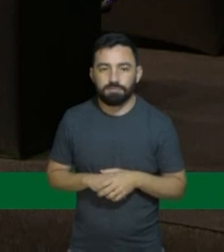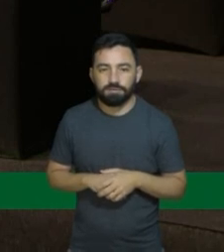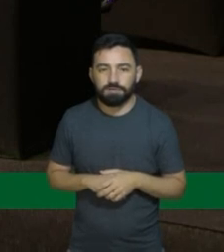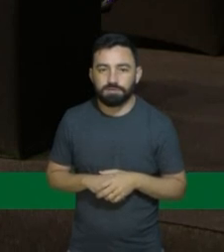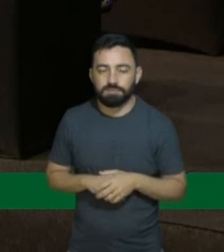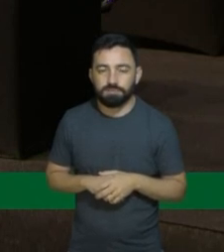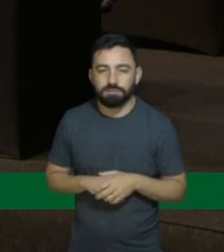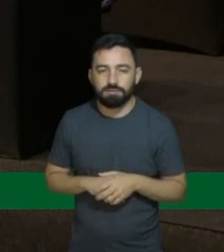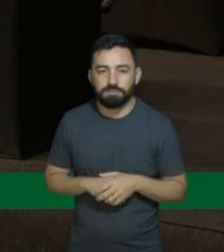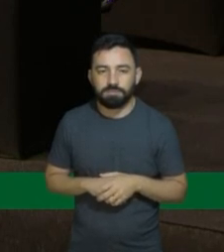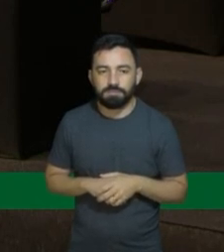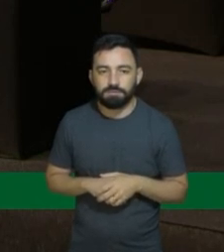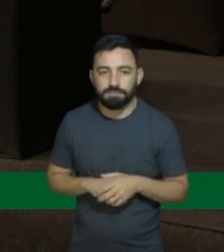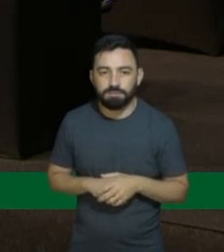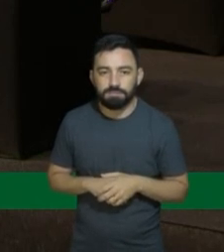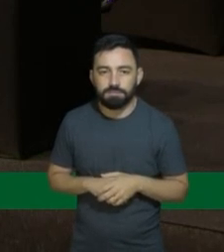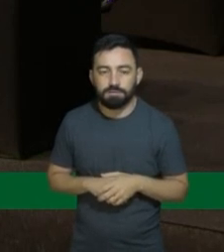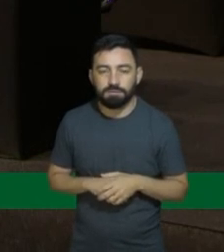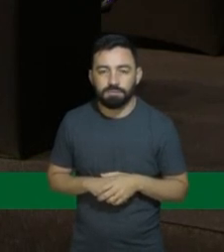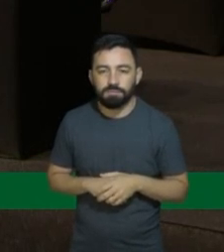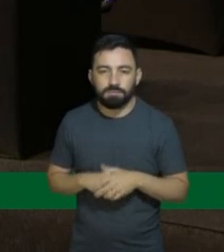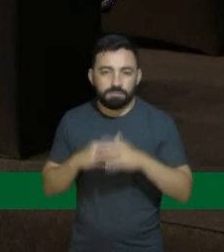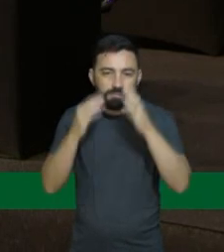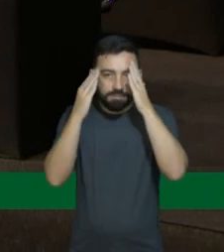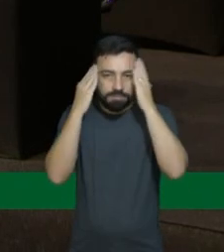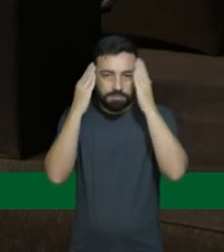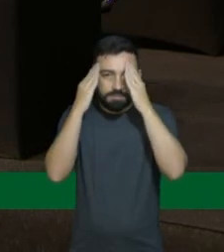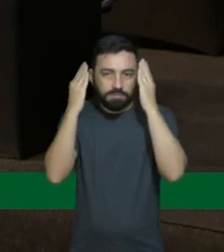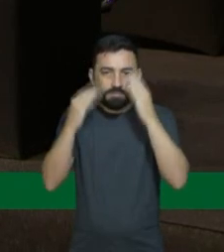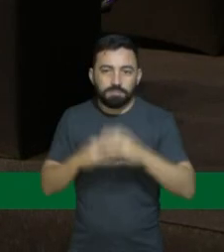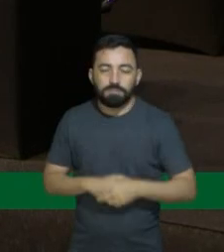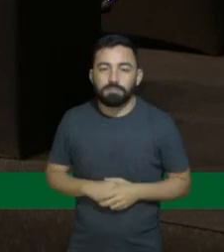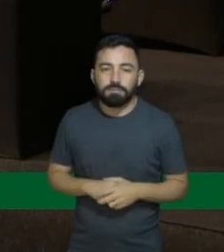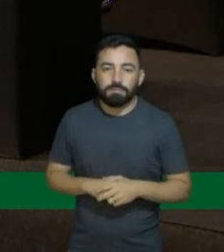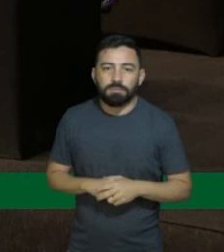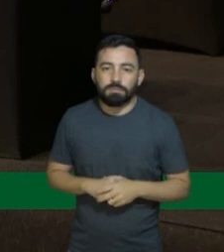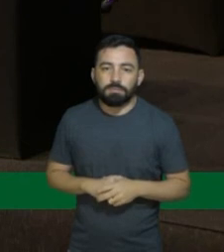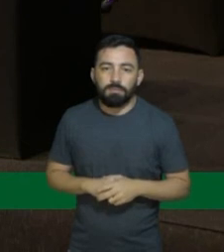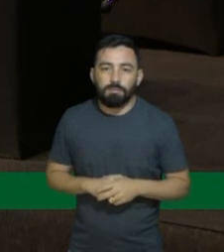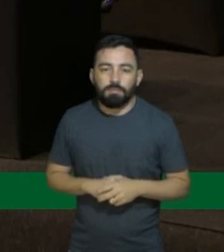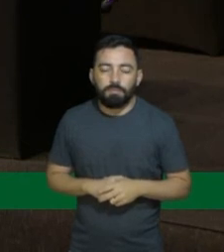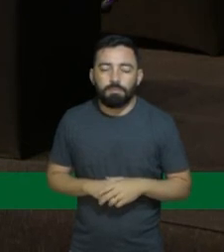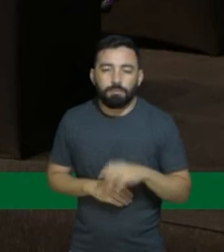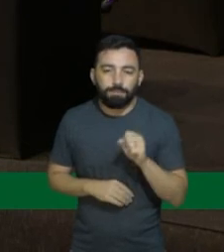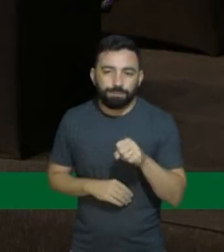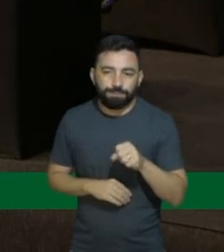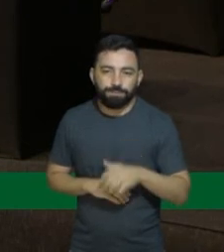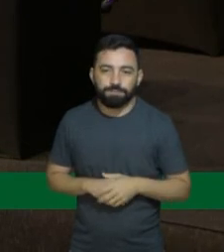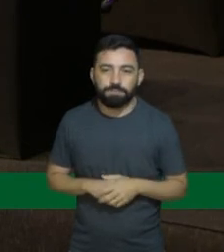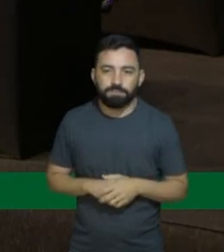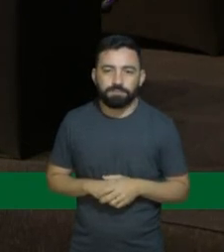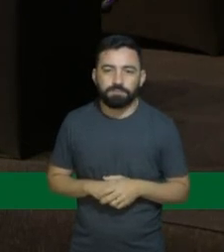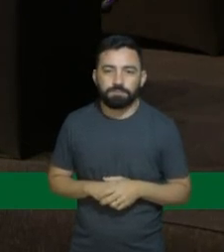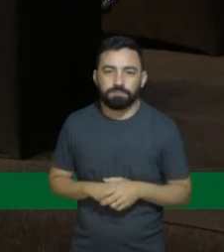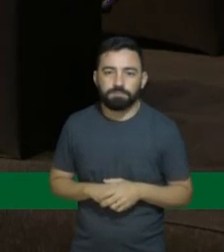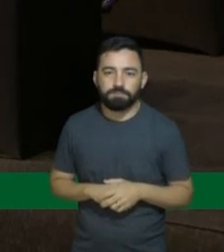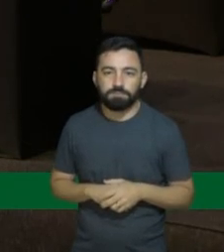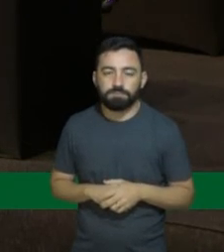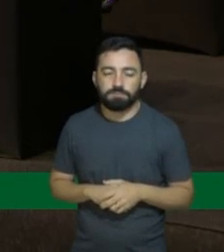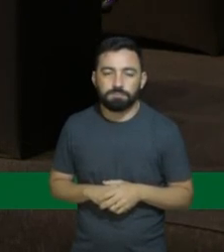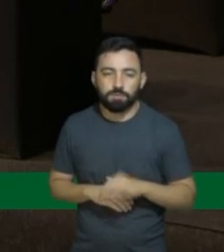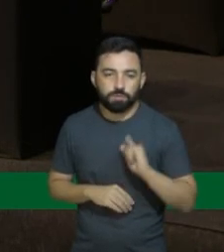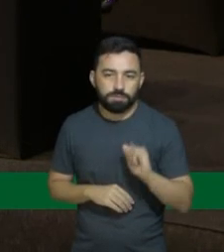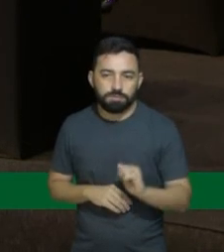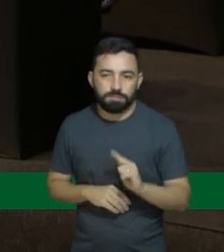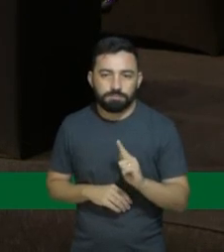Deputado José Milton cheffer Deputado José Milton cheffer vota sim como vota Deputado Júlio